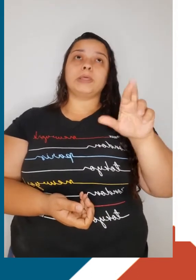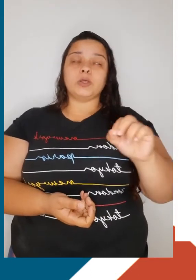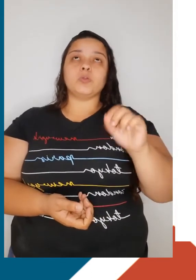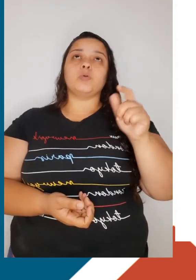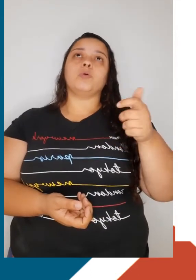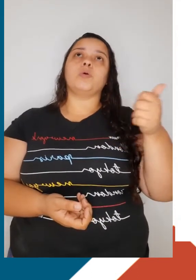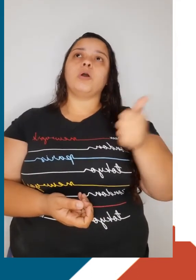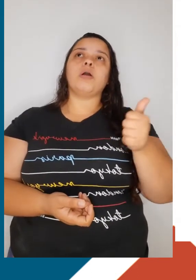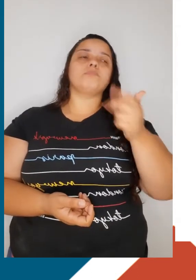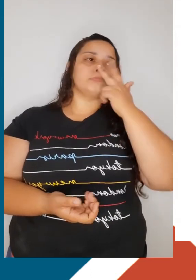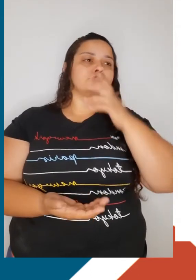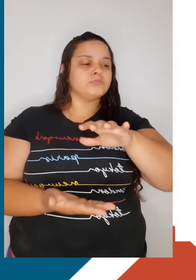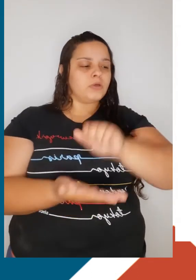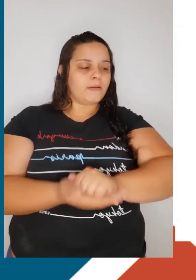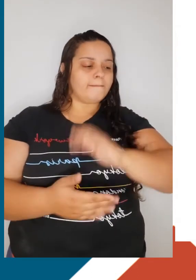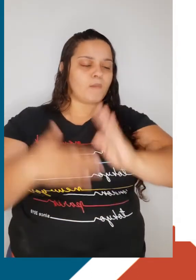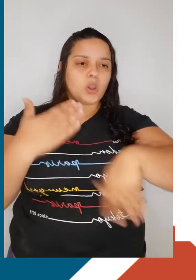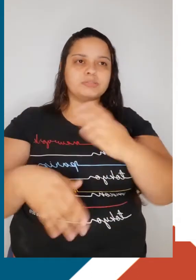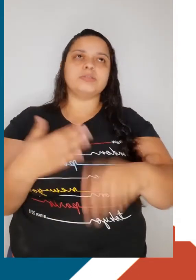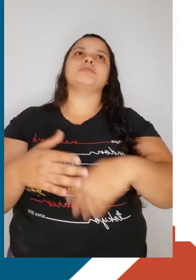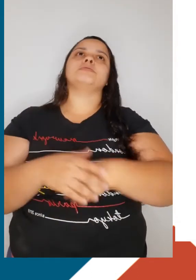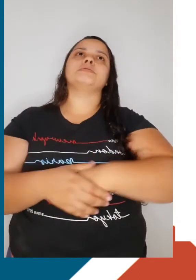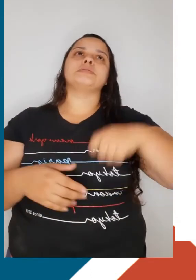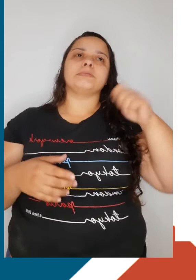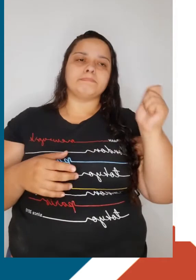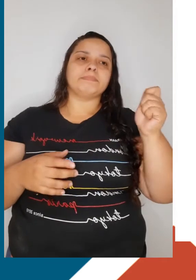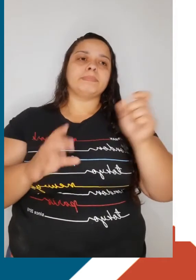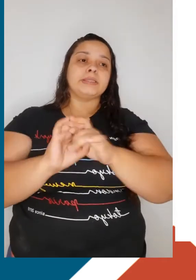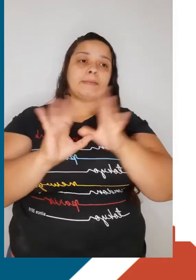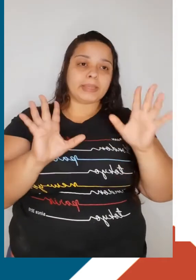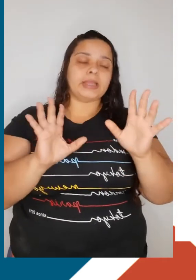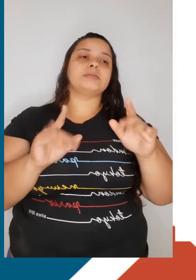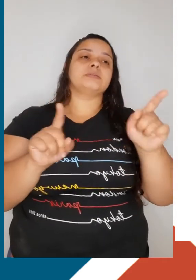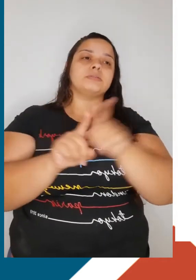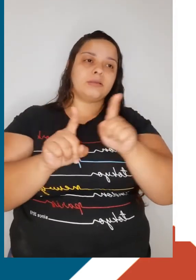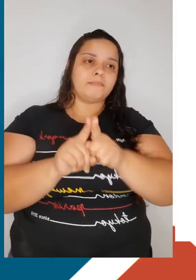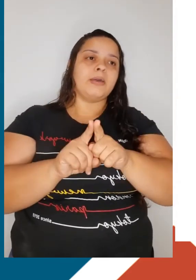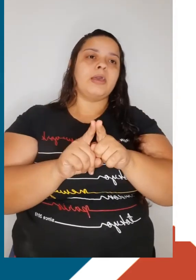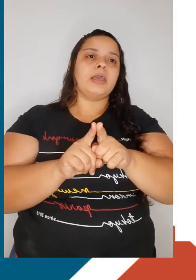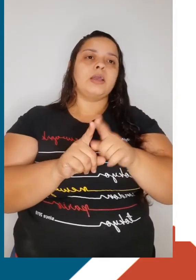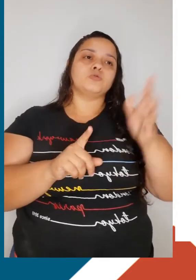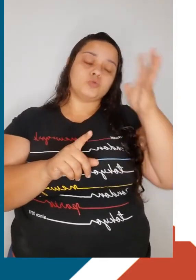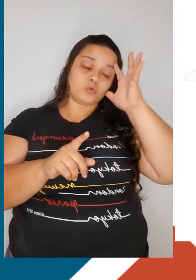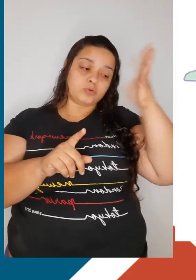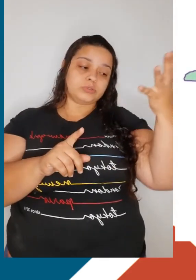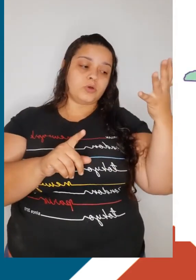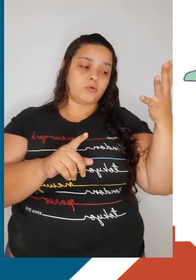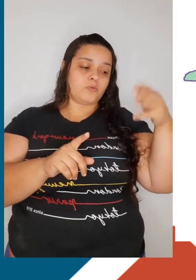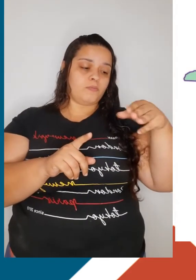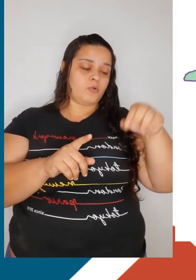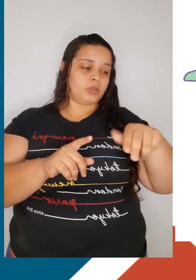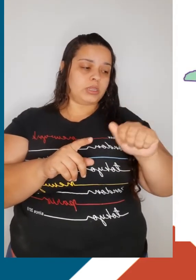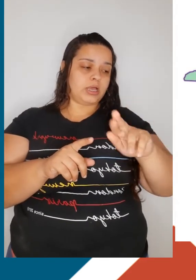aliados nessas regiões consolidaram aí o processo de independência e a unidade territorial com a